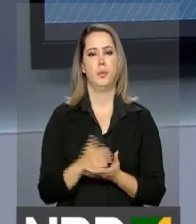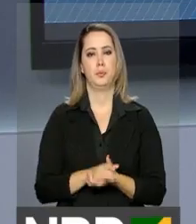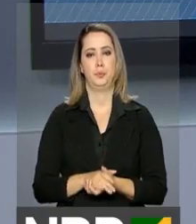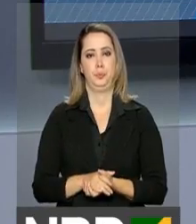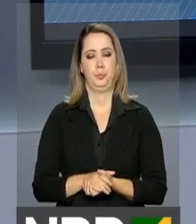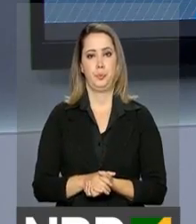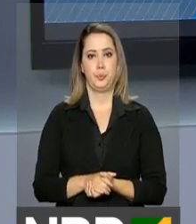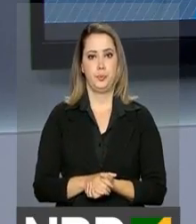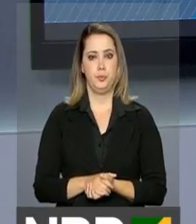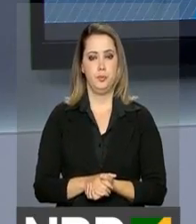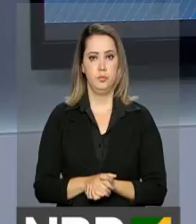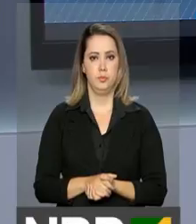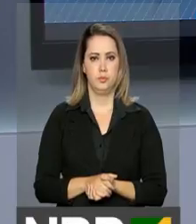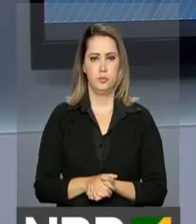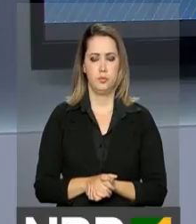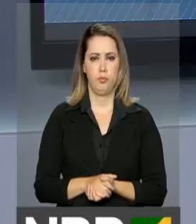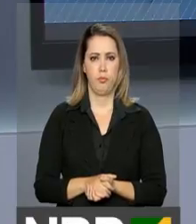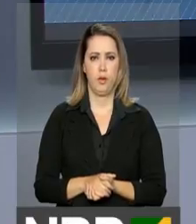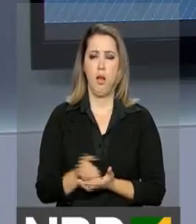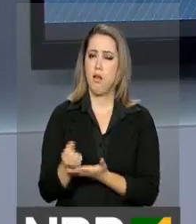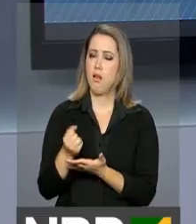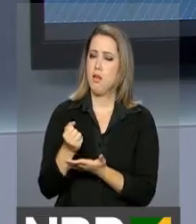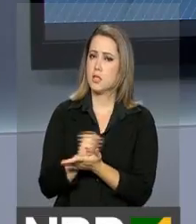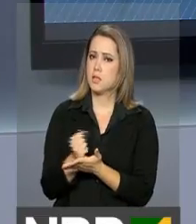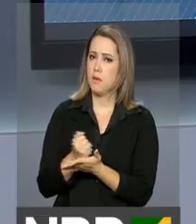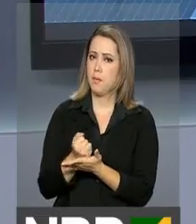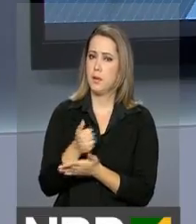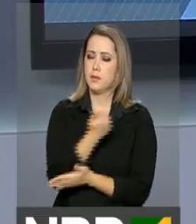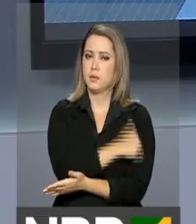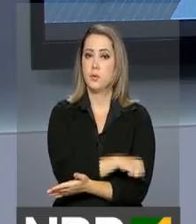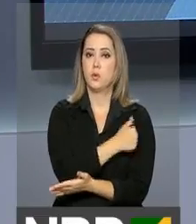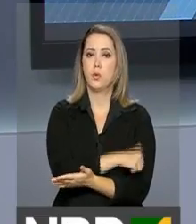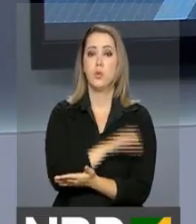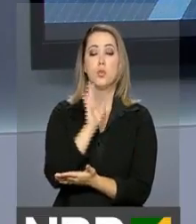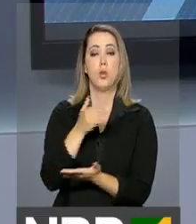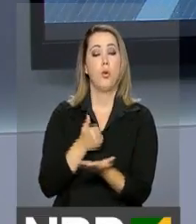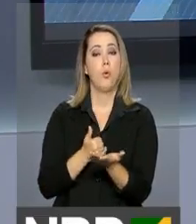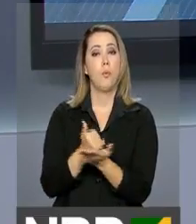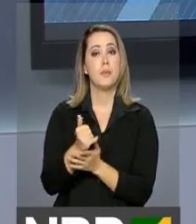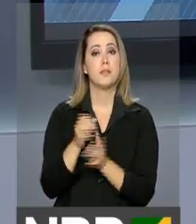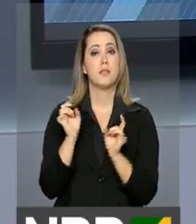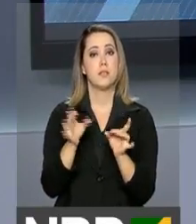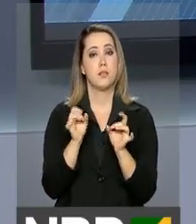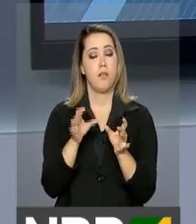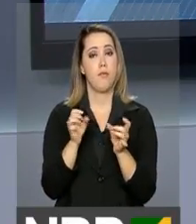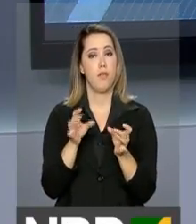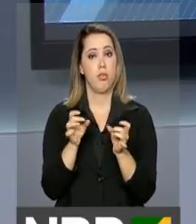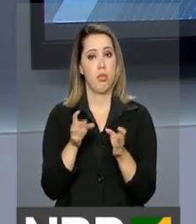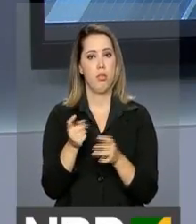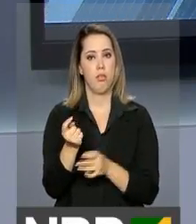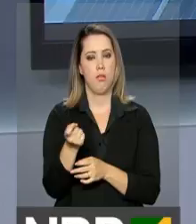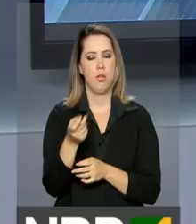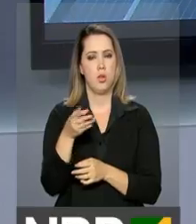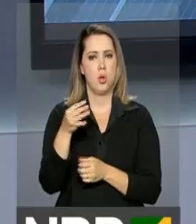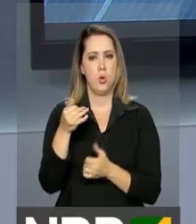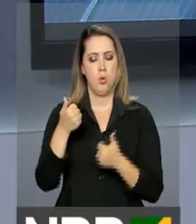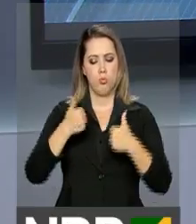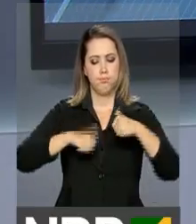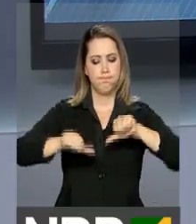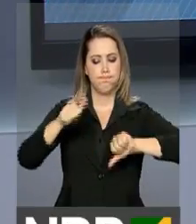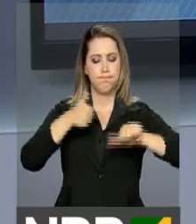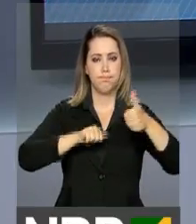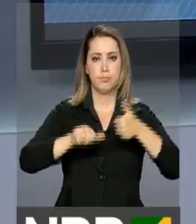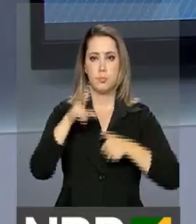a farmácia do rio de janeiro já começaram a vender os testes rápidos para detectar a presença do vírus hiv